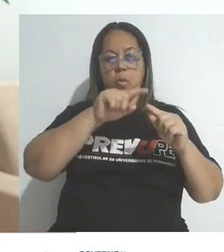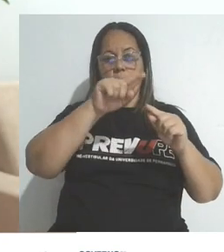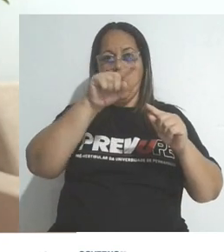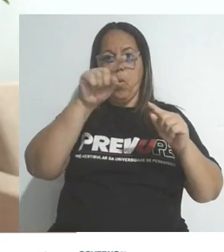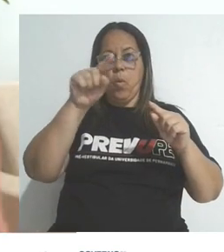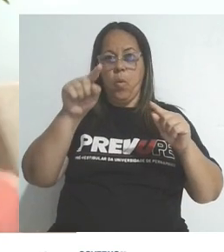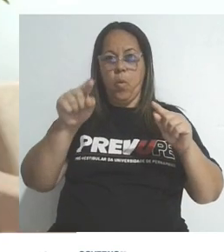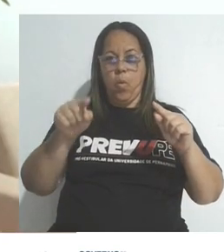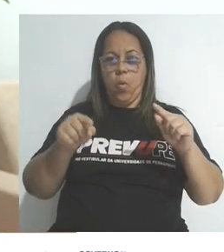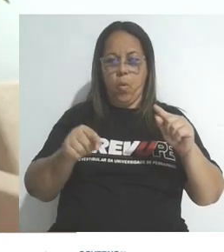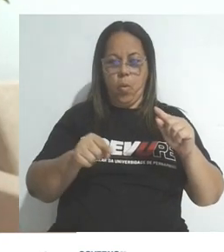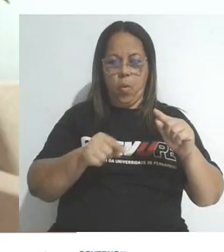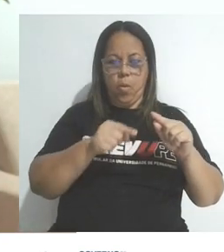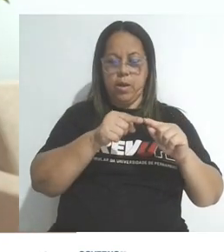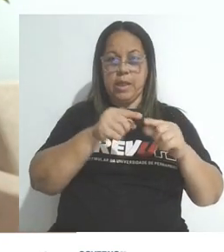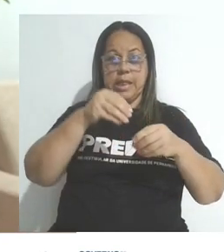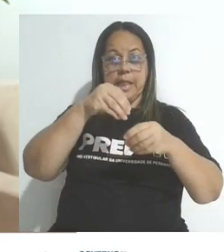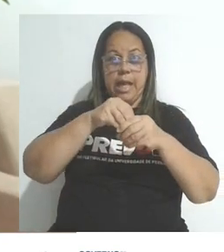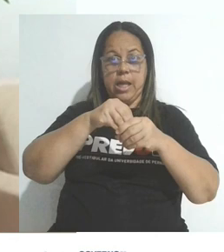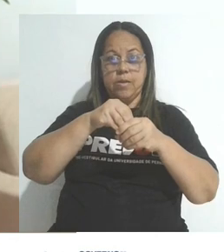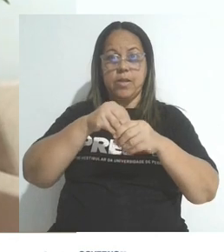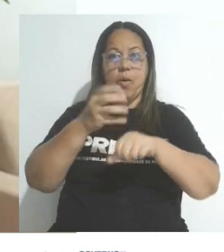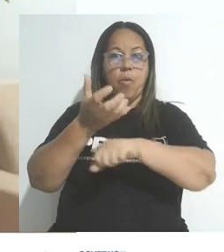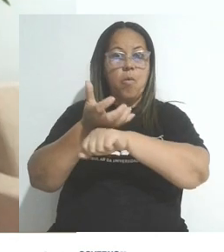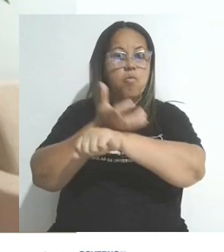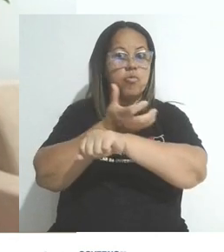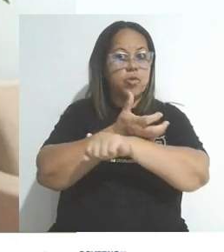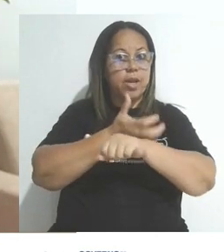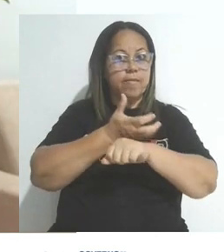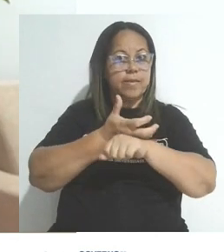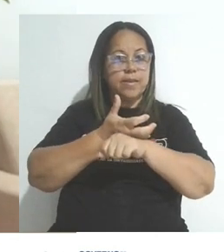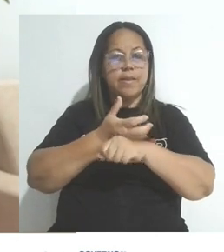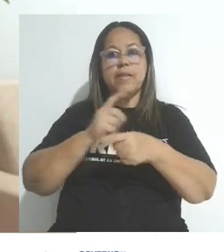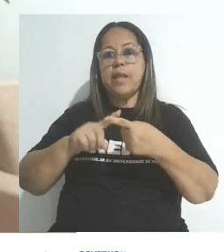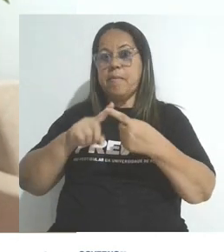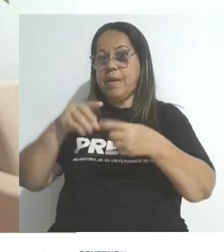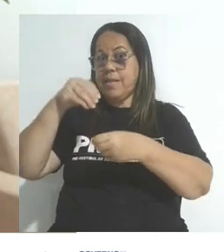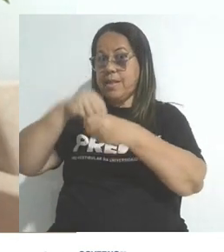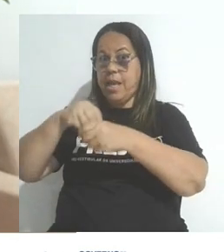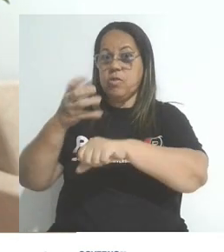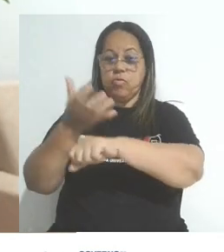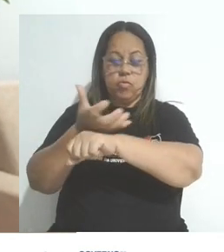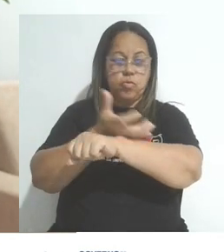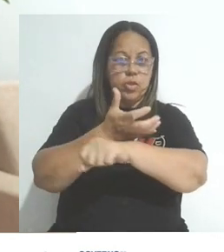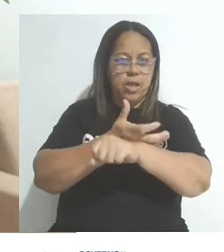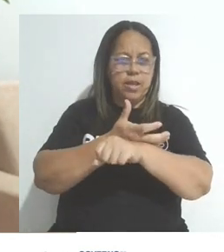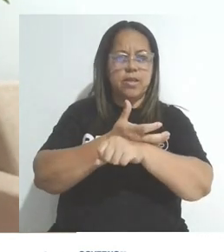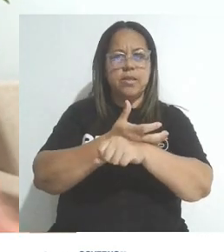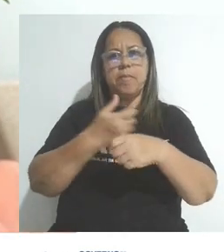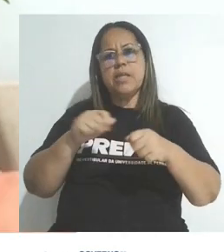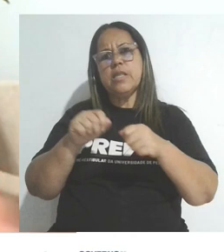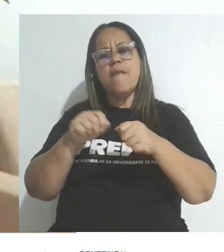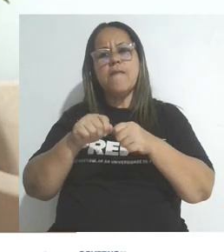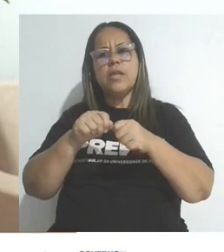pretende-se fazer um jardim interno e aí, dentro desse jardim interno, precisa fazer uma